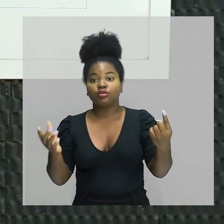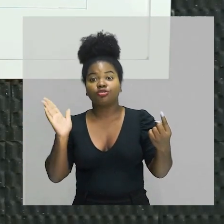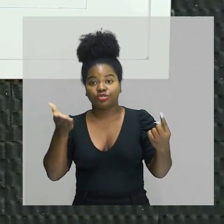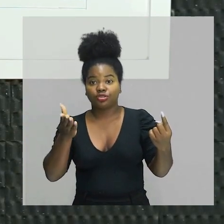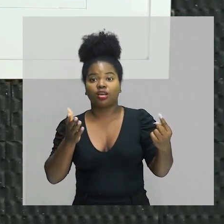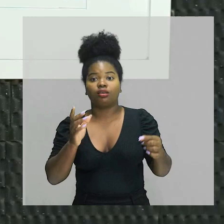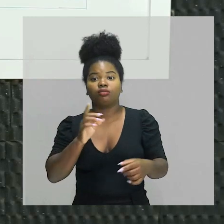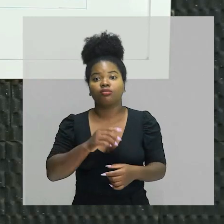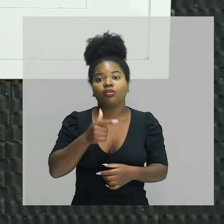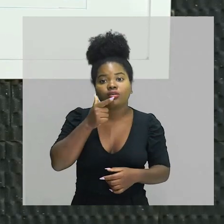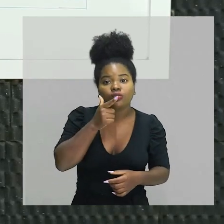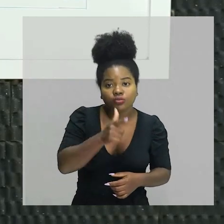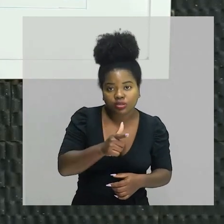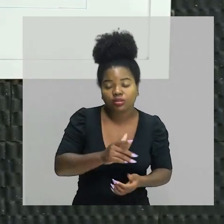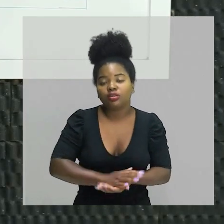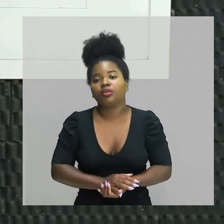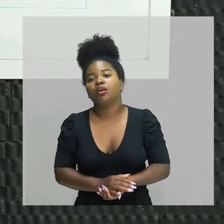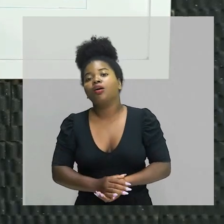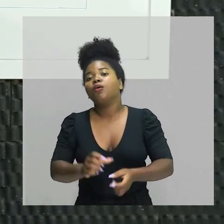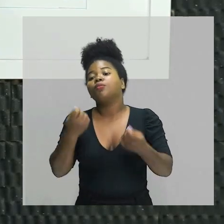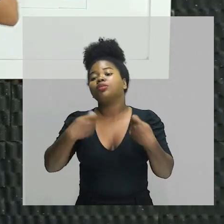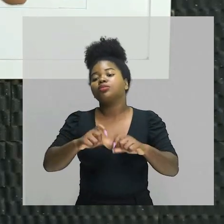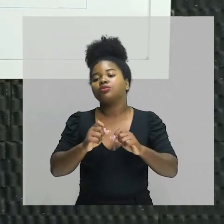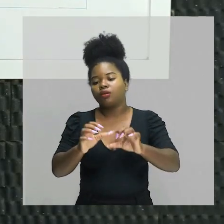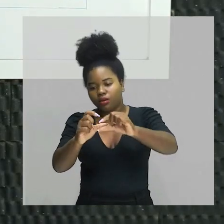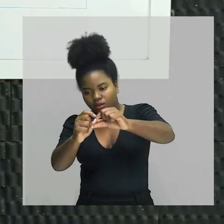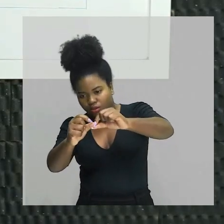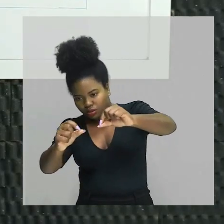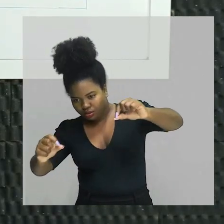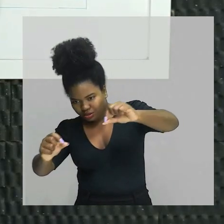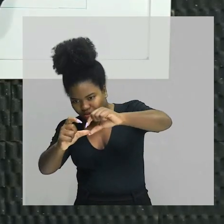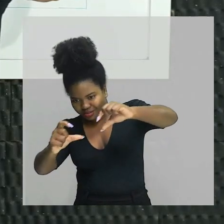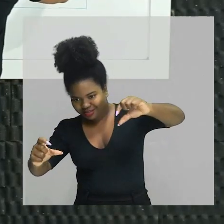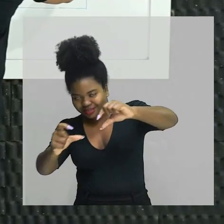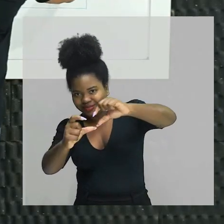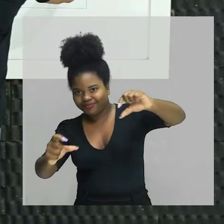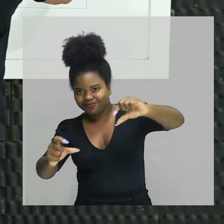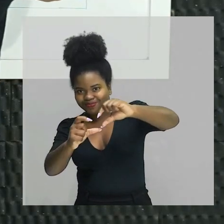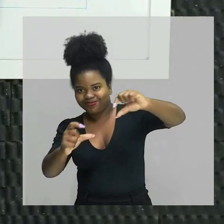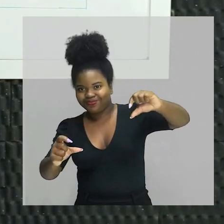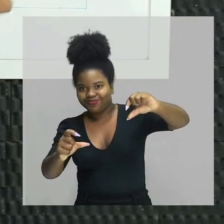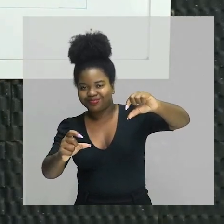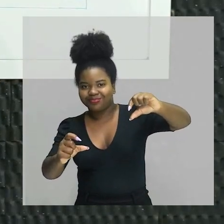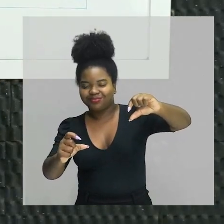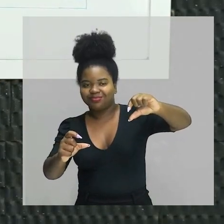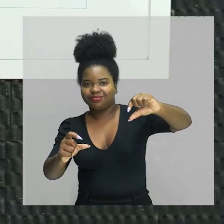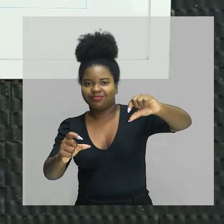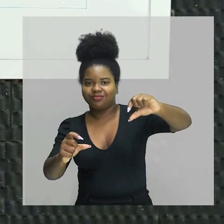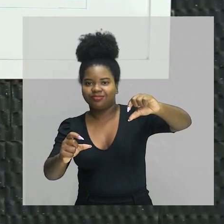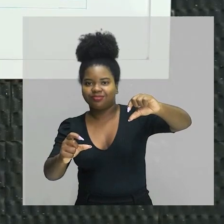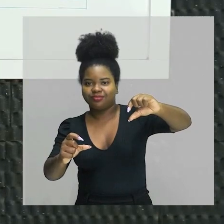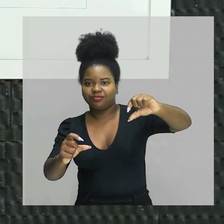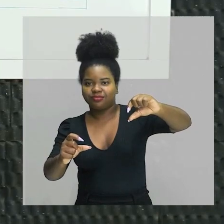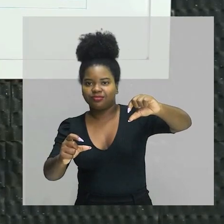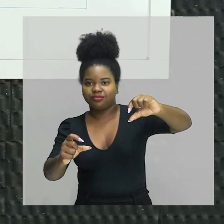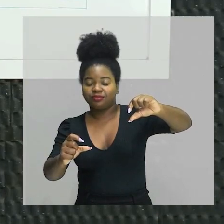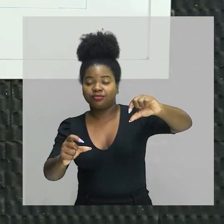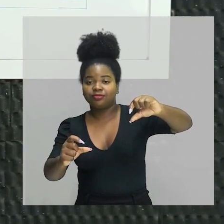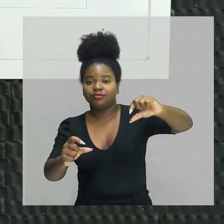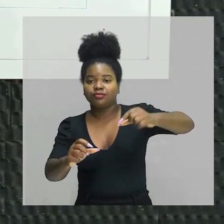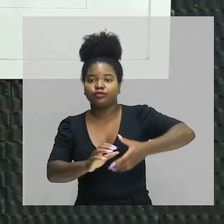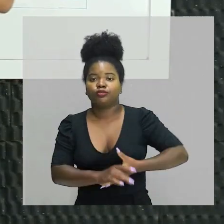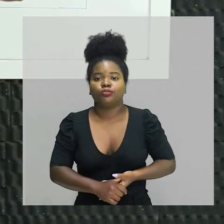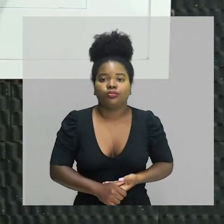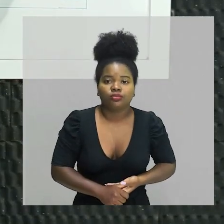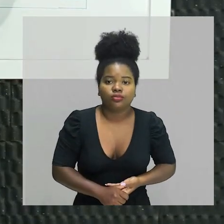tenho, tá? O que eu preciso aqui é justamente calcular essa medida aqui, ó. Tá? Que eu vou